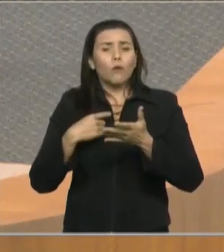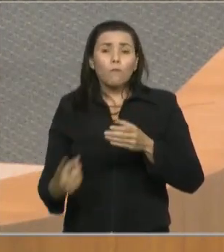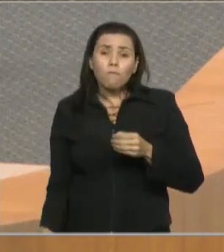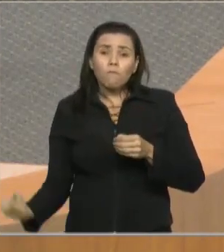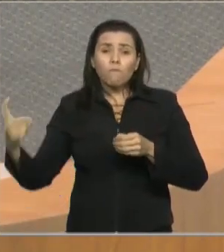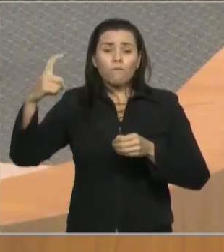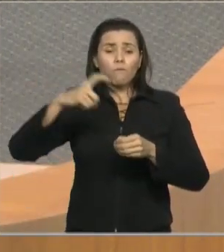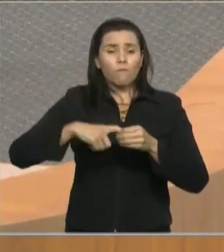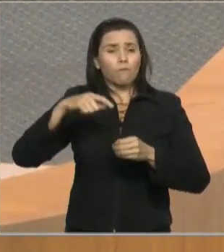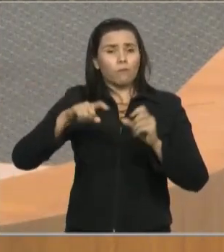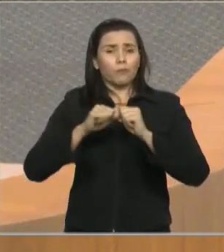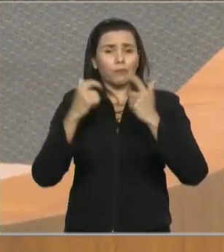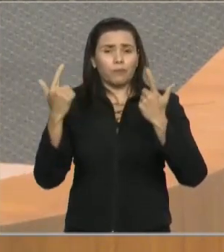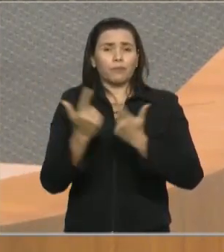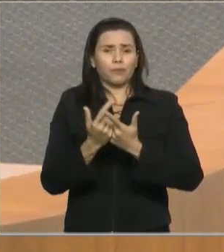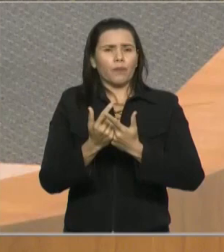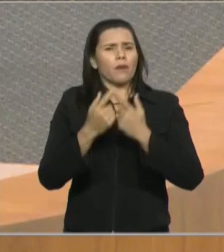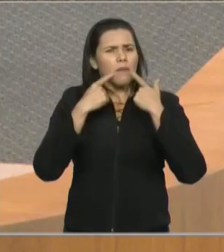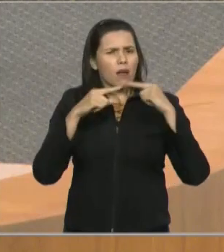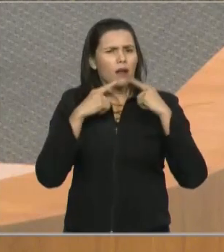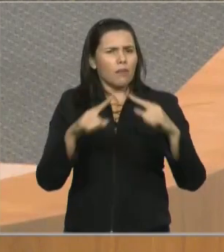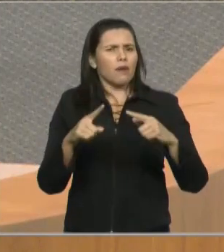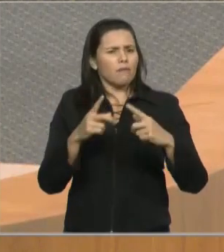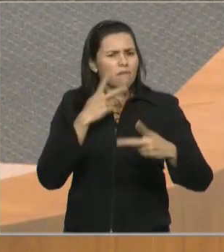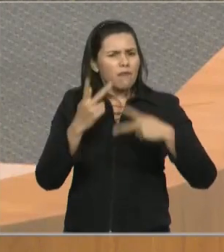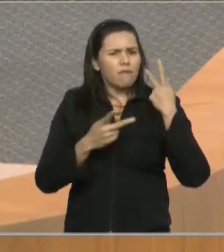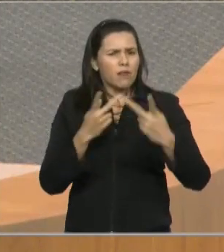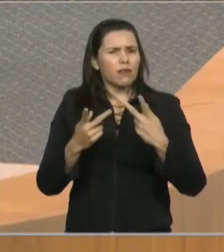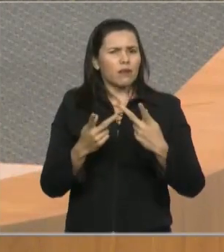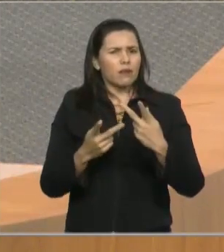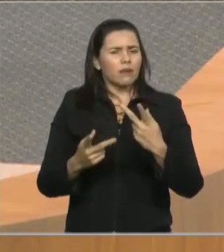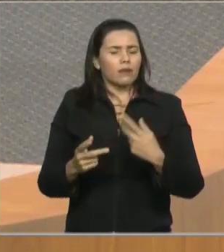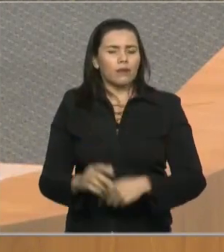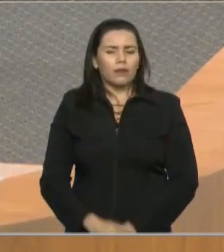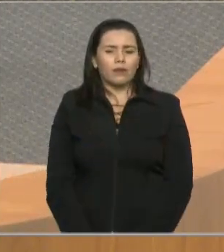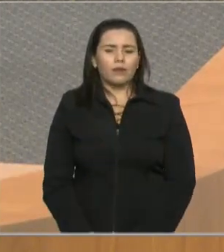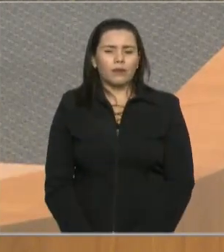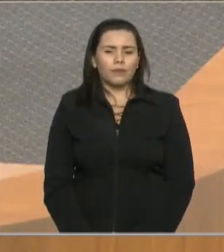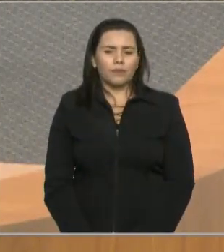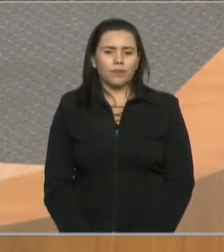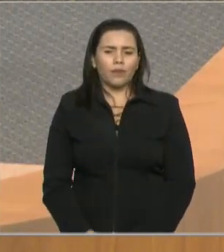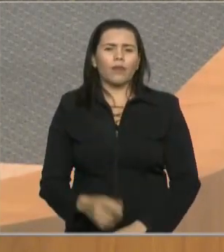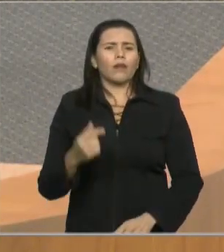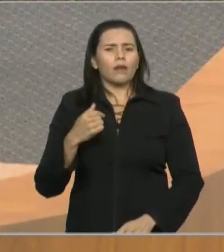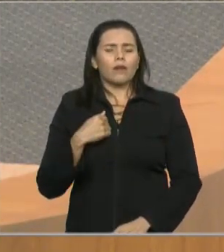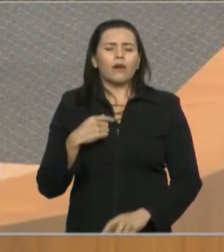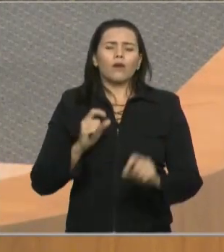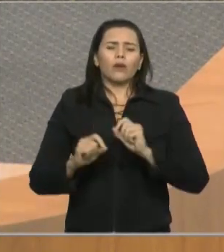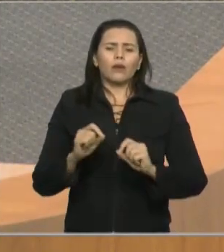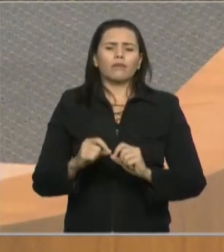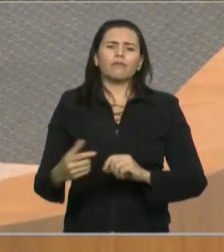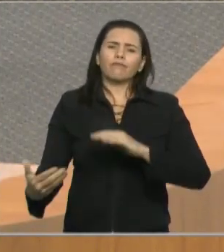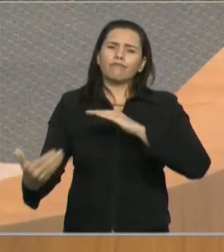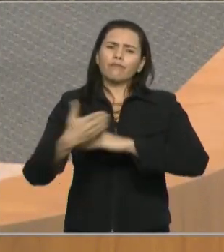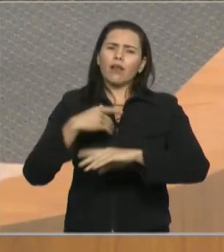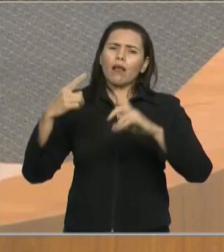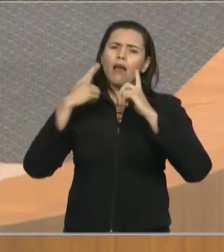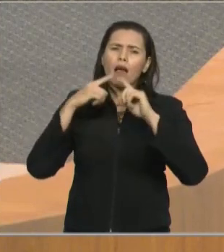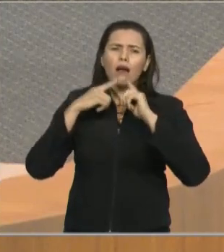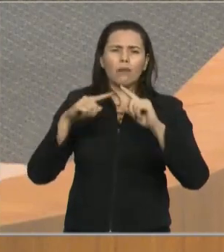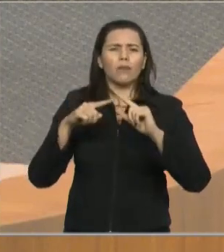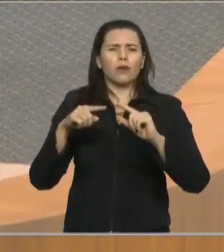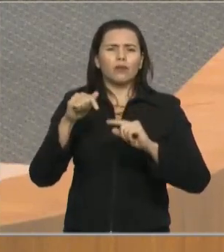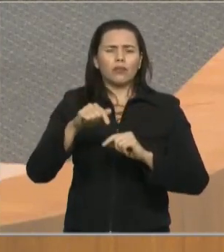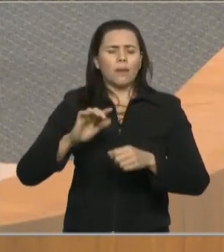Maranhão, mas também tomaremos as medidas cabíveis com relação à grave denúncia que chegou ao nosso gabinete. Que Deus